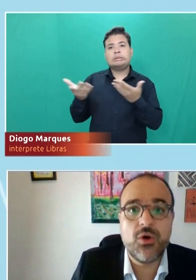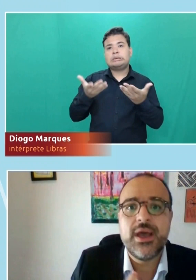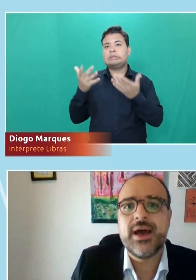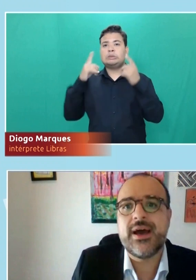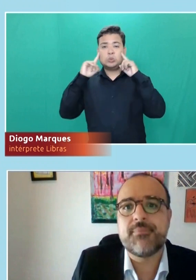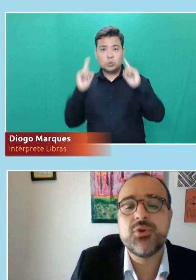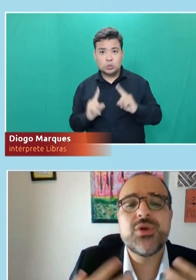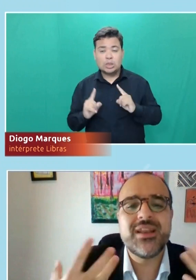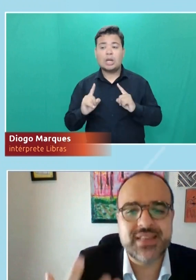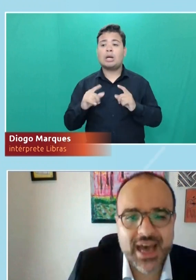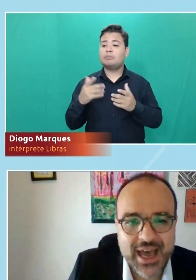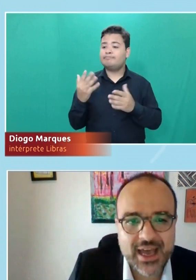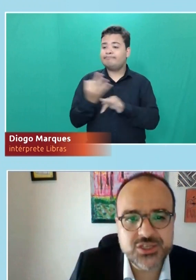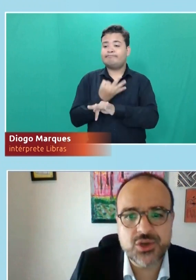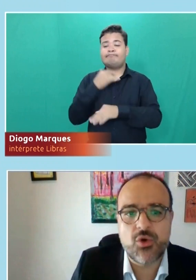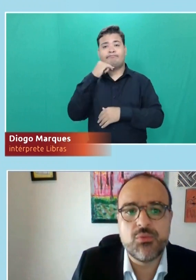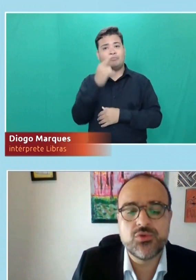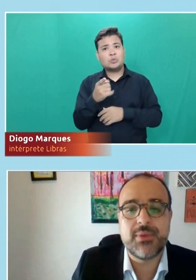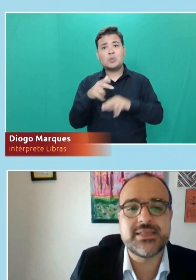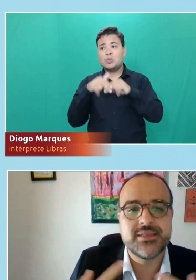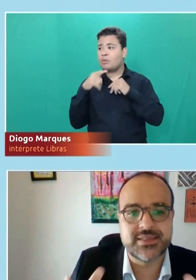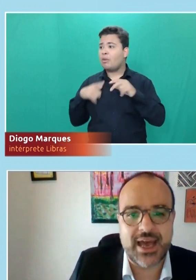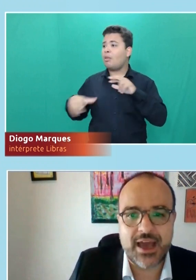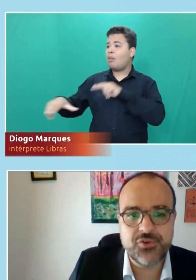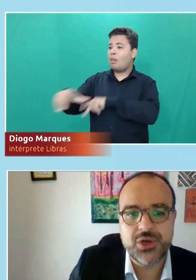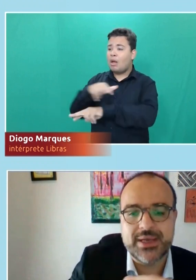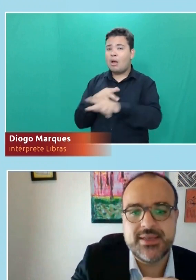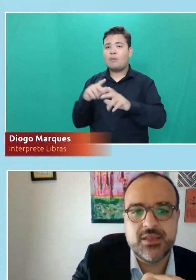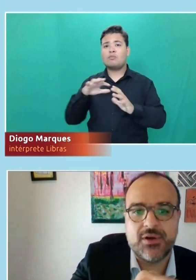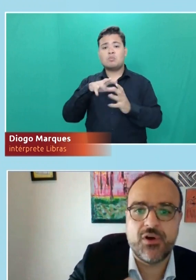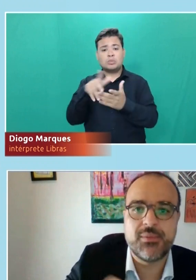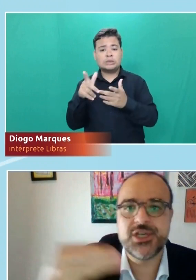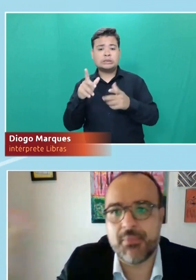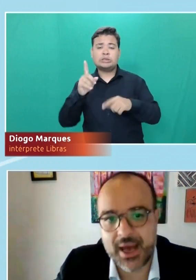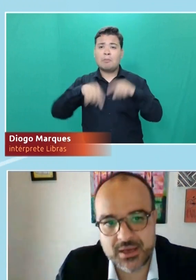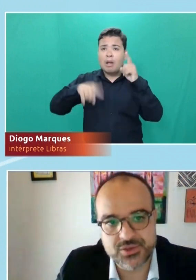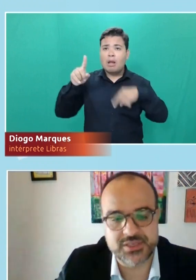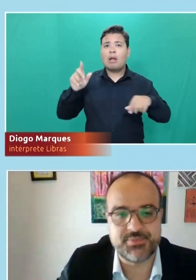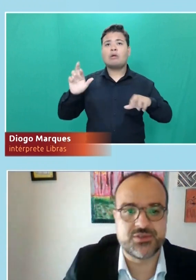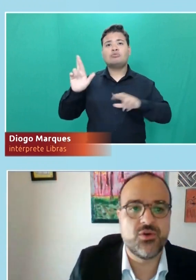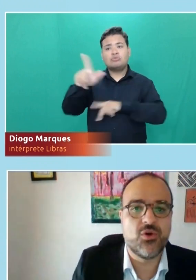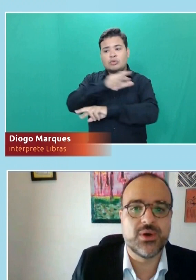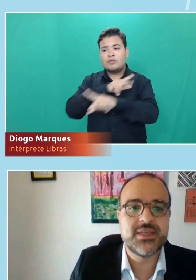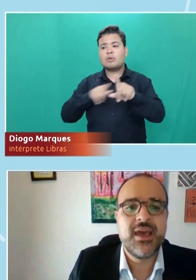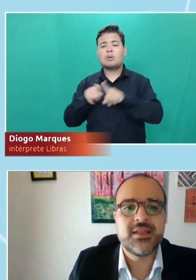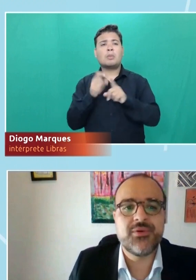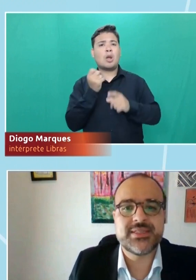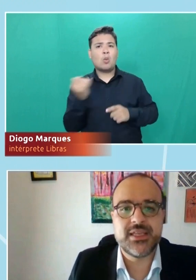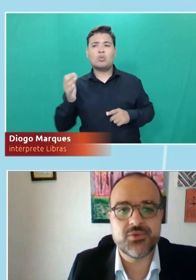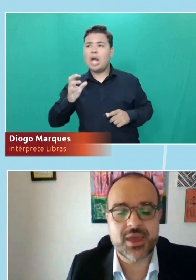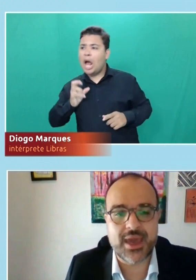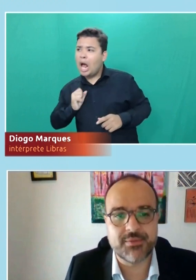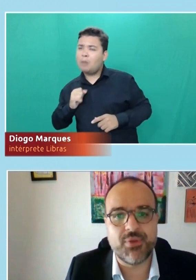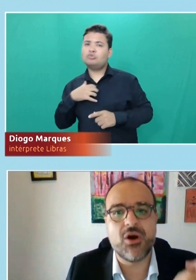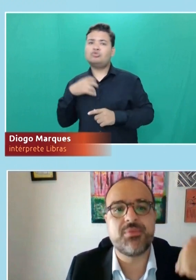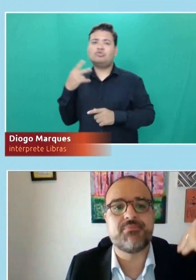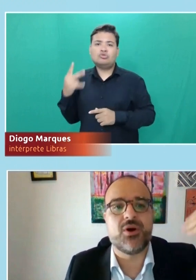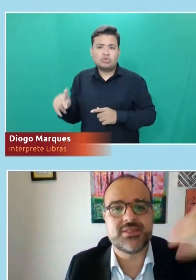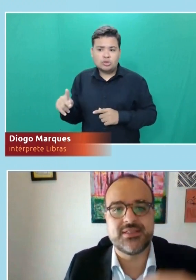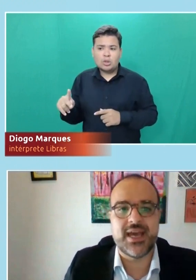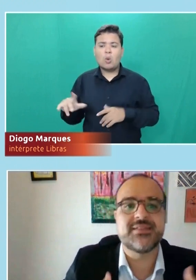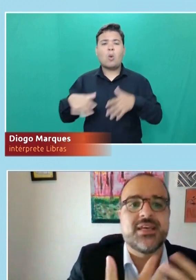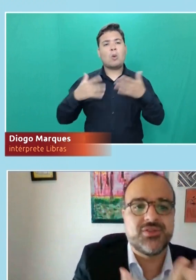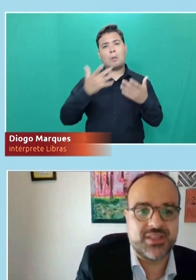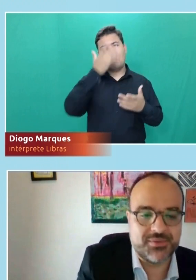revoltadas com a pluralidade, com um mundo mais instável e não aceitam a forma de amar de outras pessoas, não aceitam que quem era